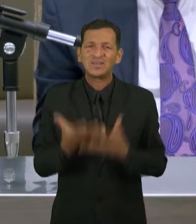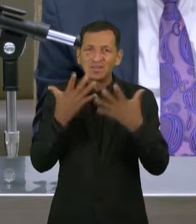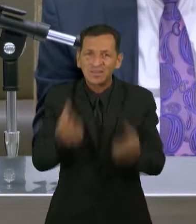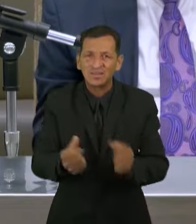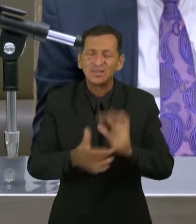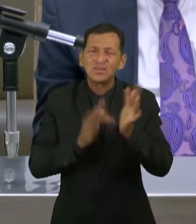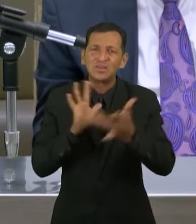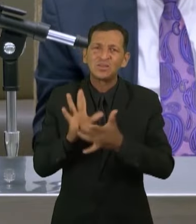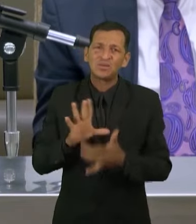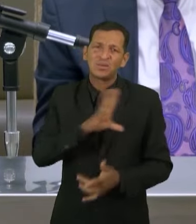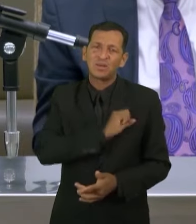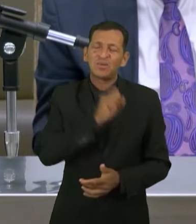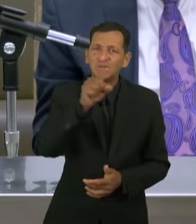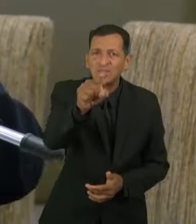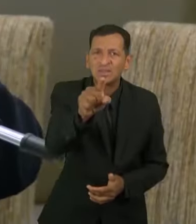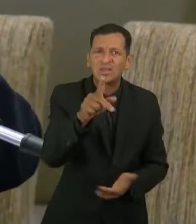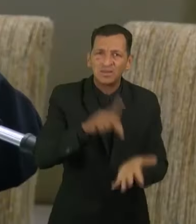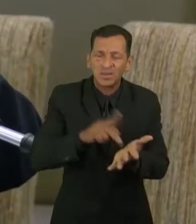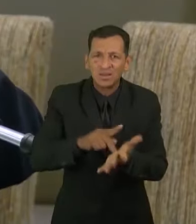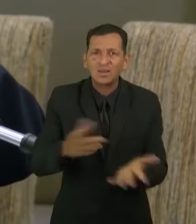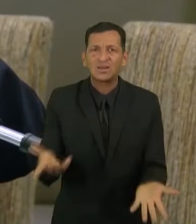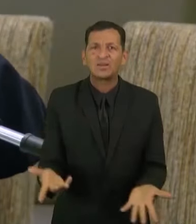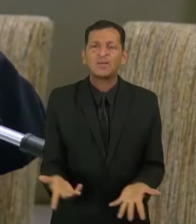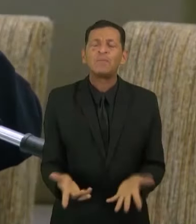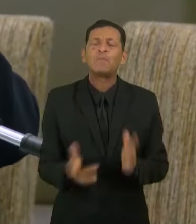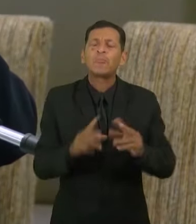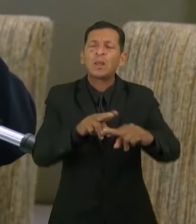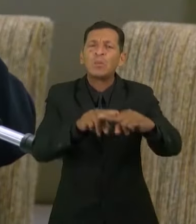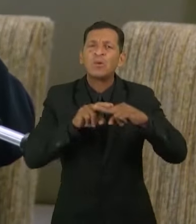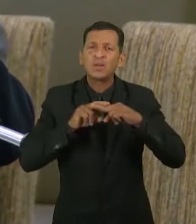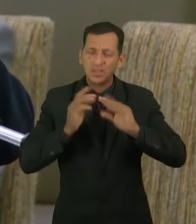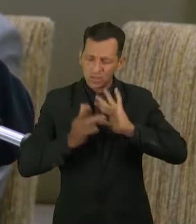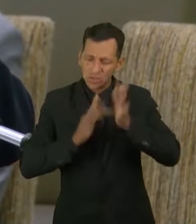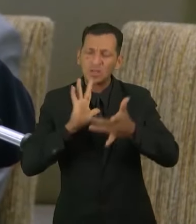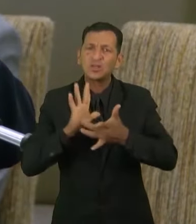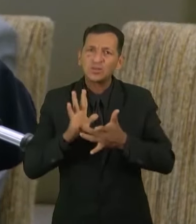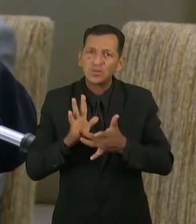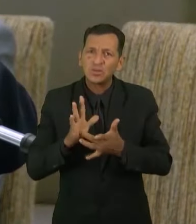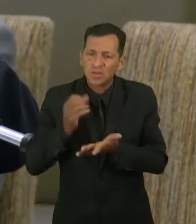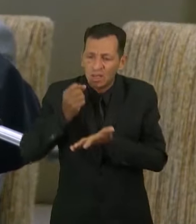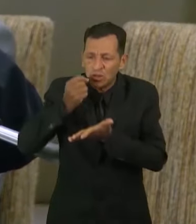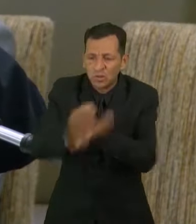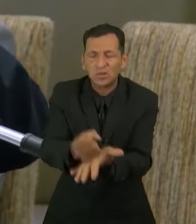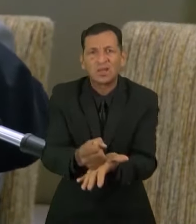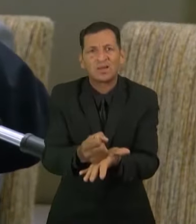vinde a mim, e eu vos aliviarei.